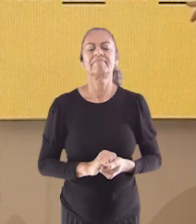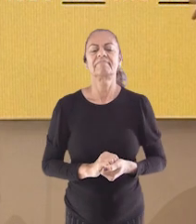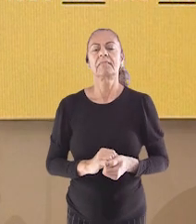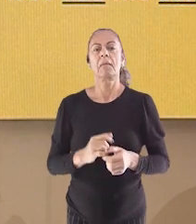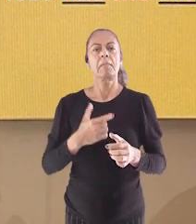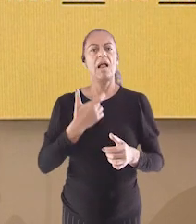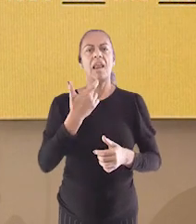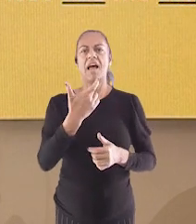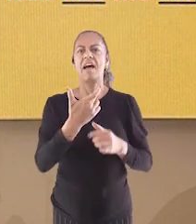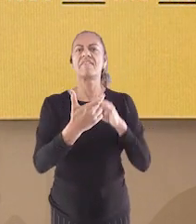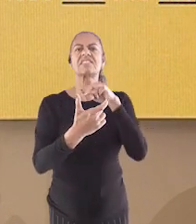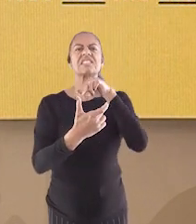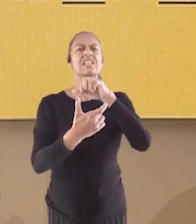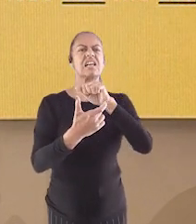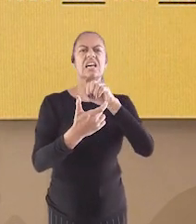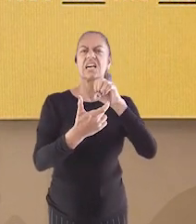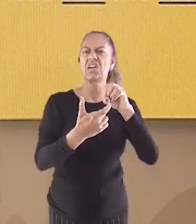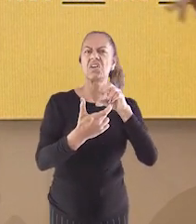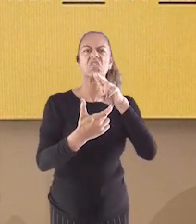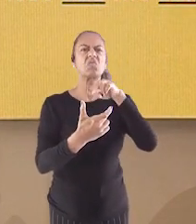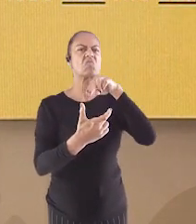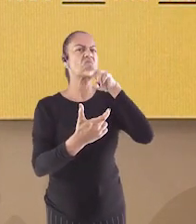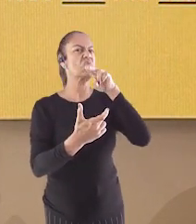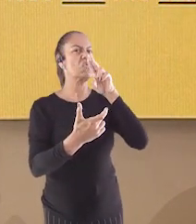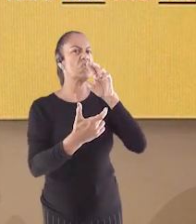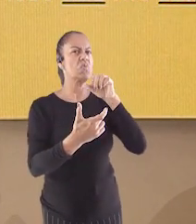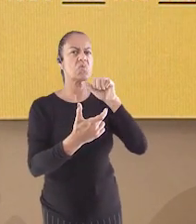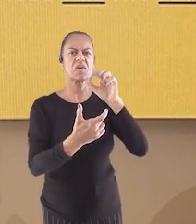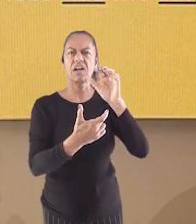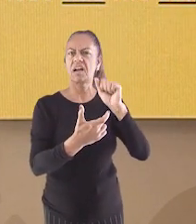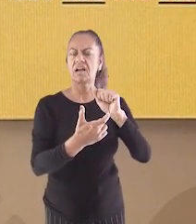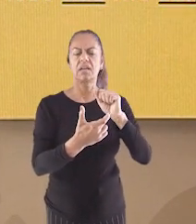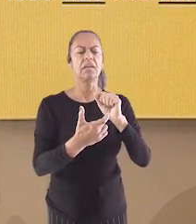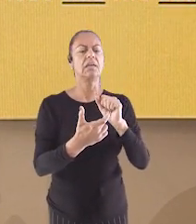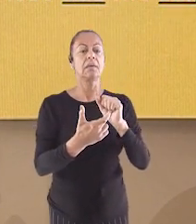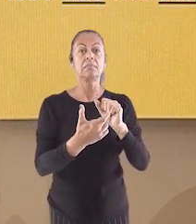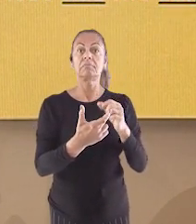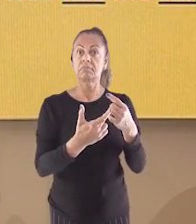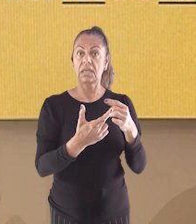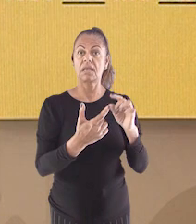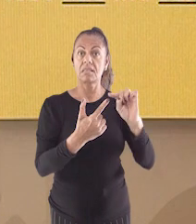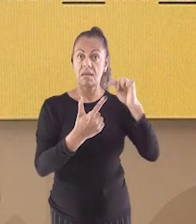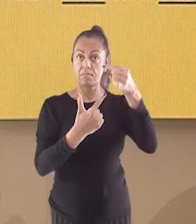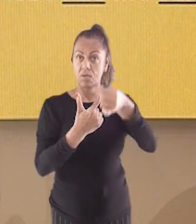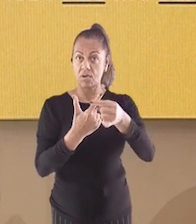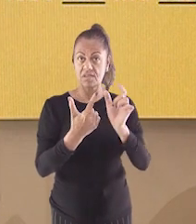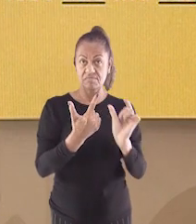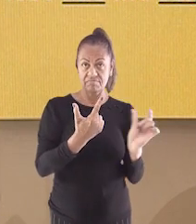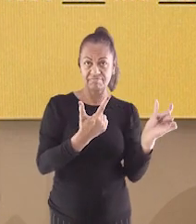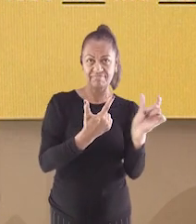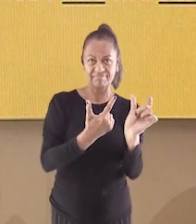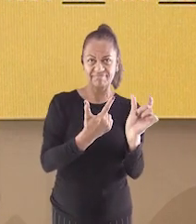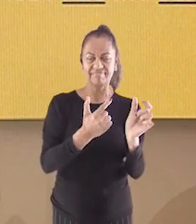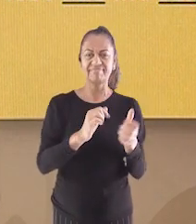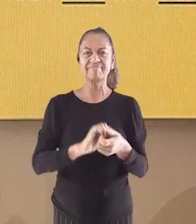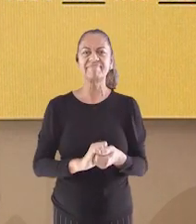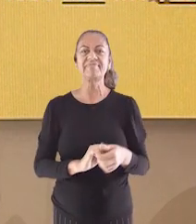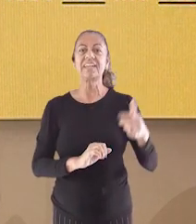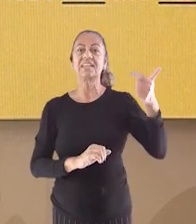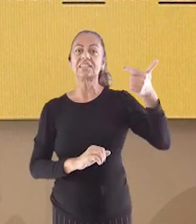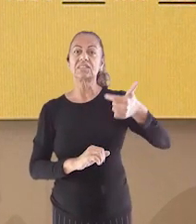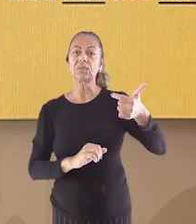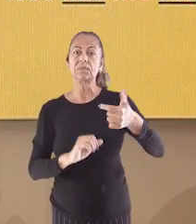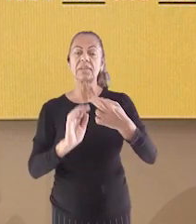vi e surpreendeu. Ou seja, nós estamos seguindo a regrinha, utilizar o pronome depois de palavras